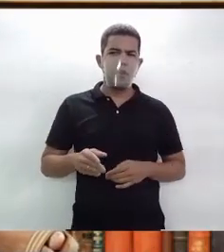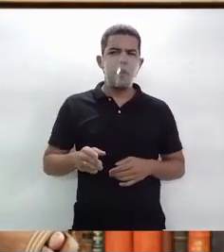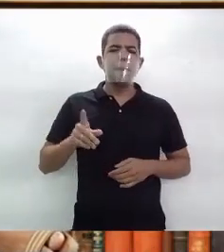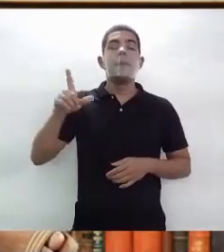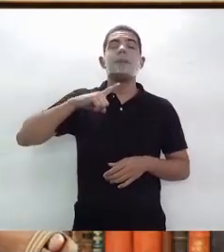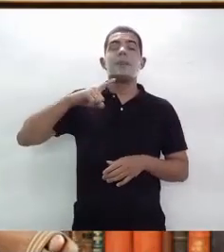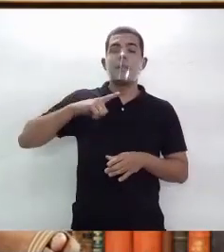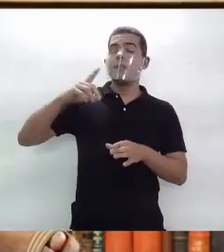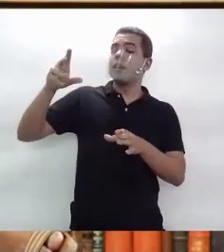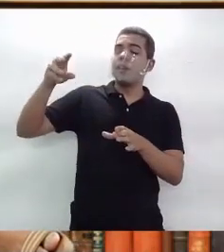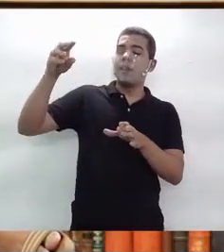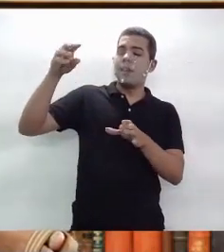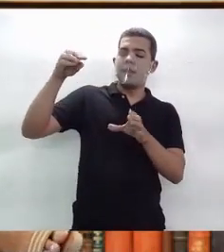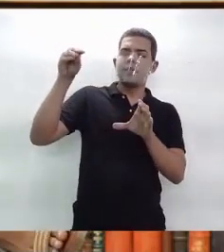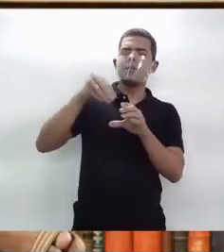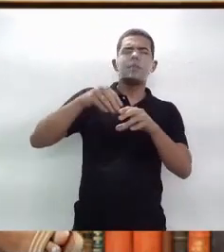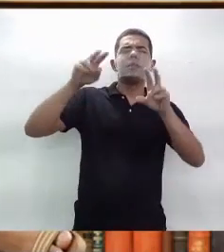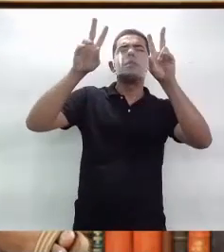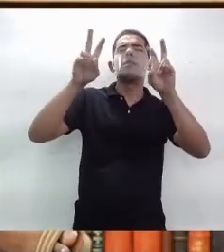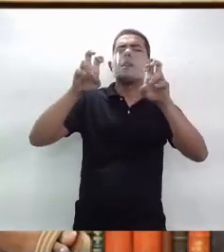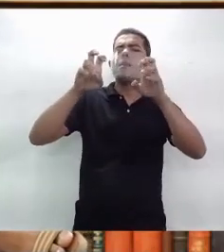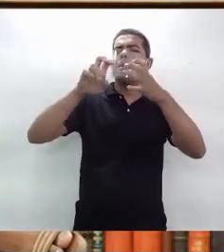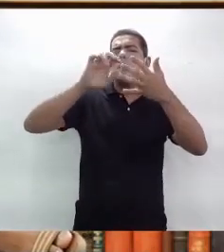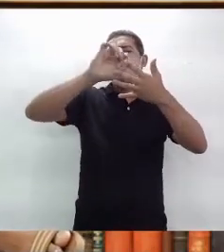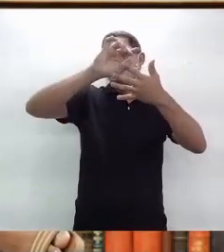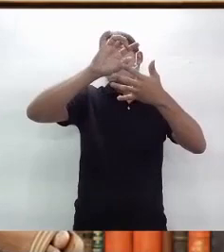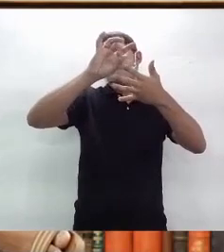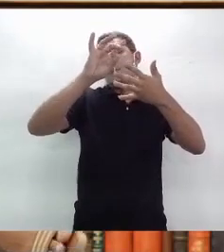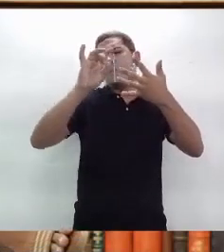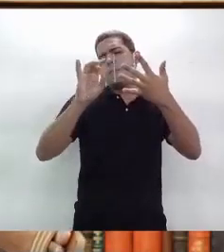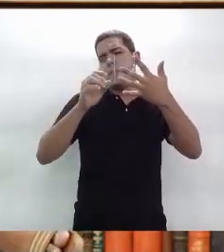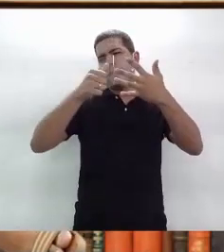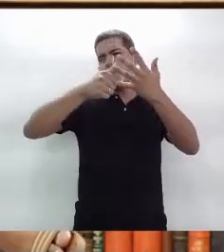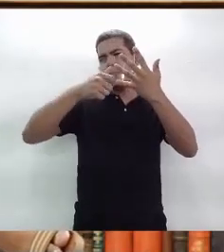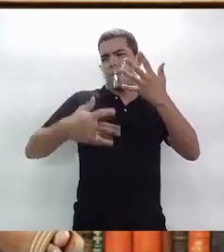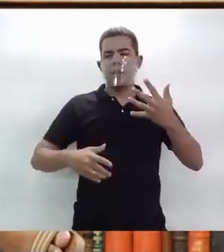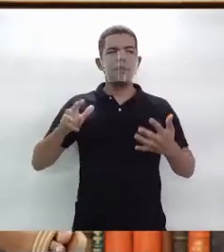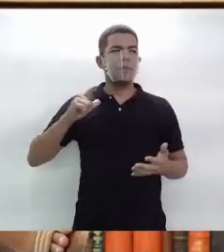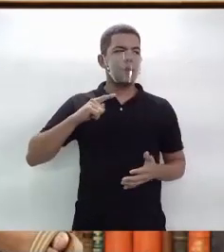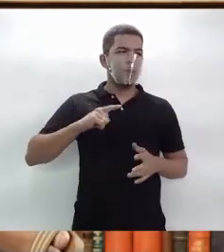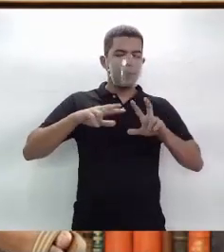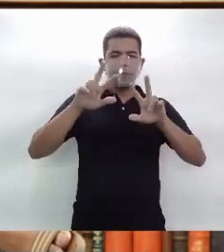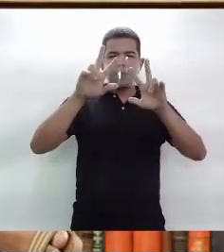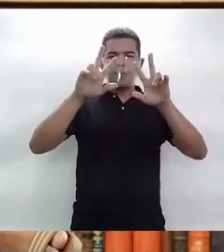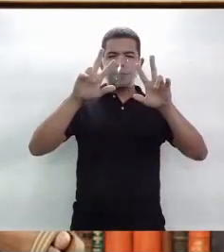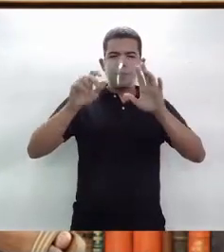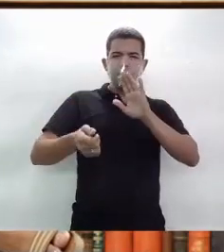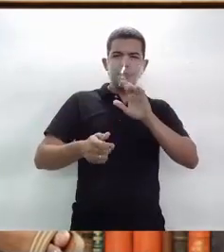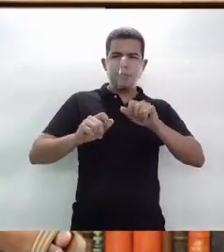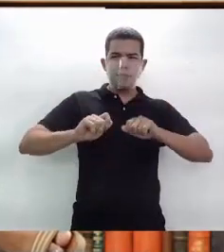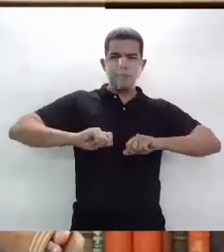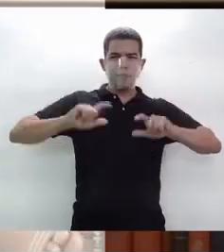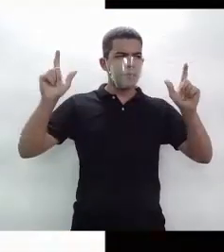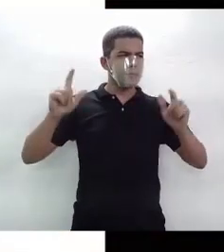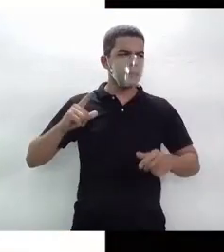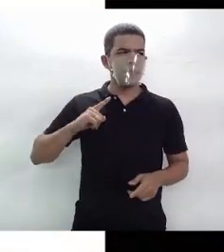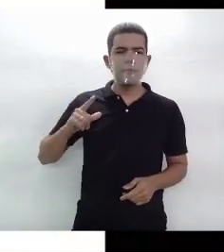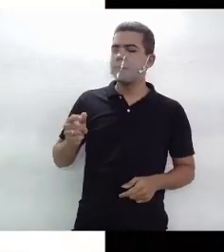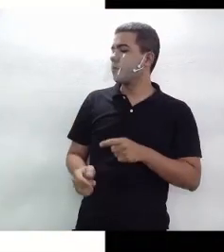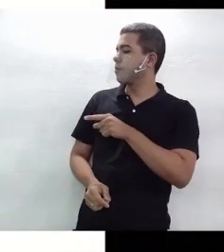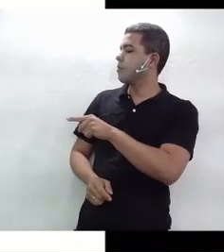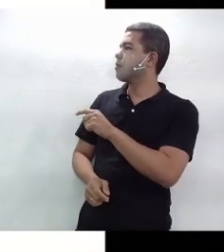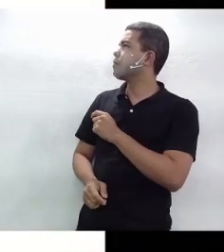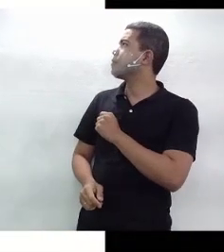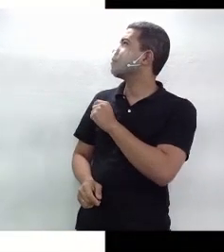maracatu, outros caminhos que a gente pode percorrer. Aí o que eu trouxe nessa tela aí, ó, veja aí a tela. Na tela, como Na na tela?